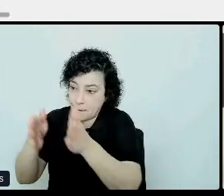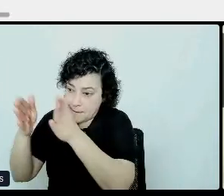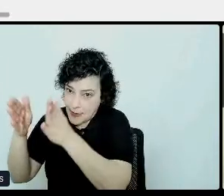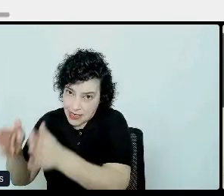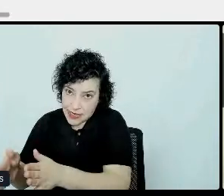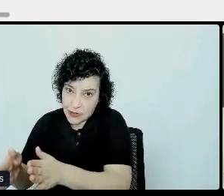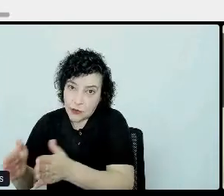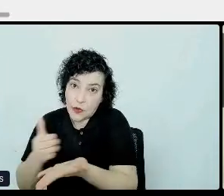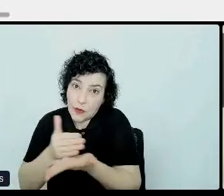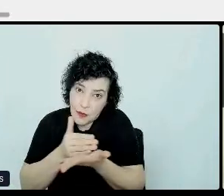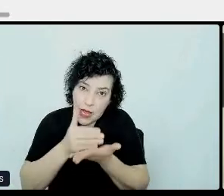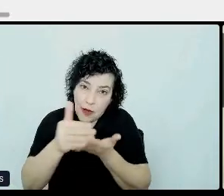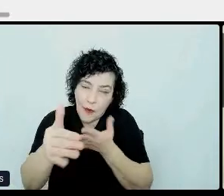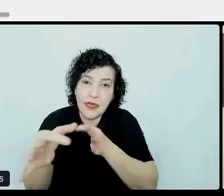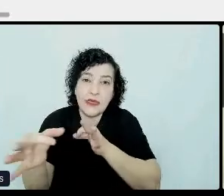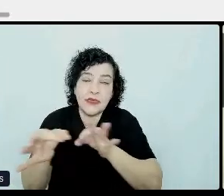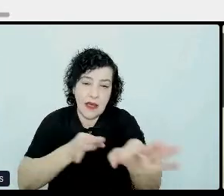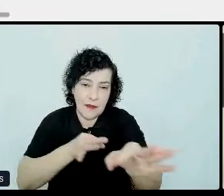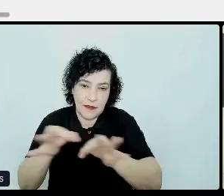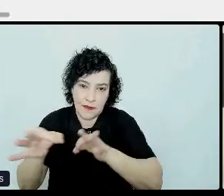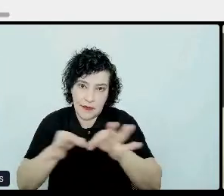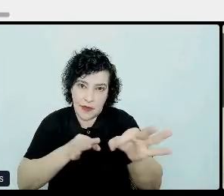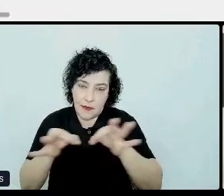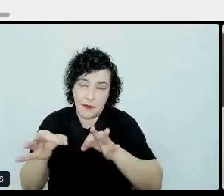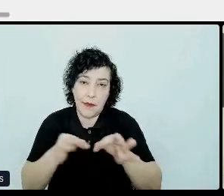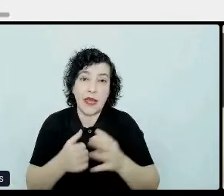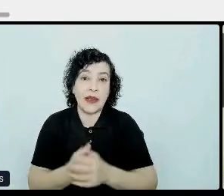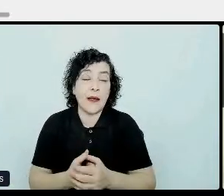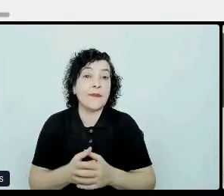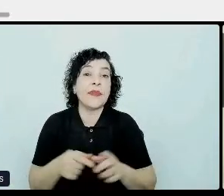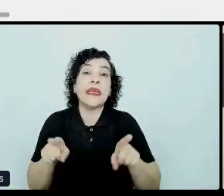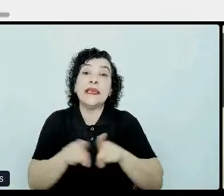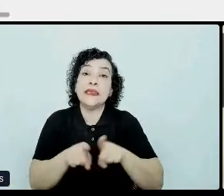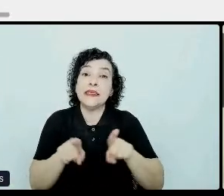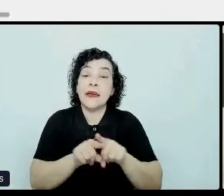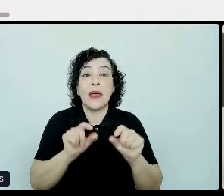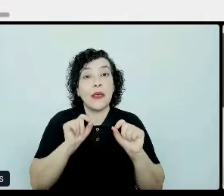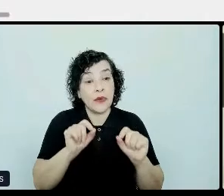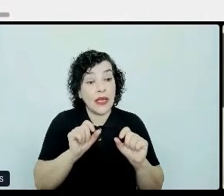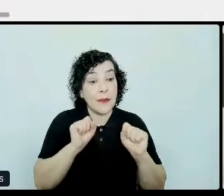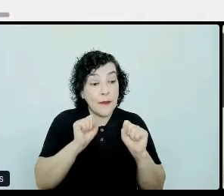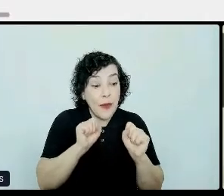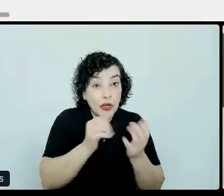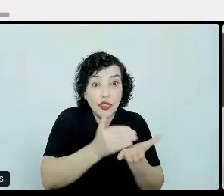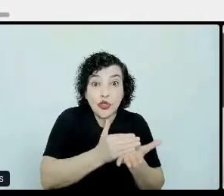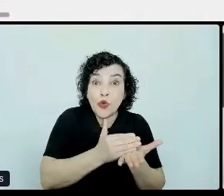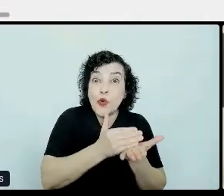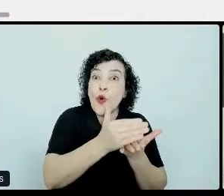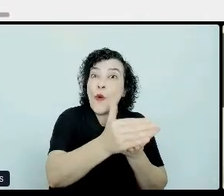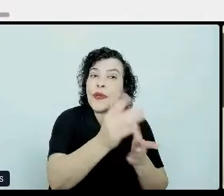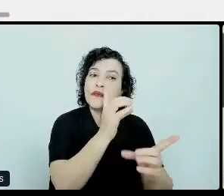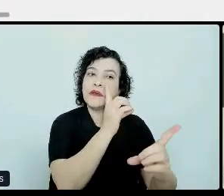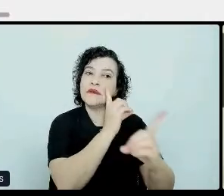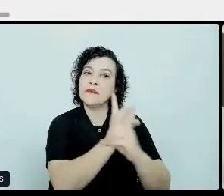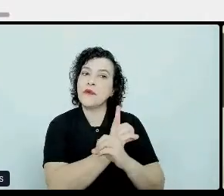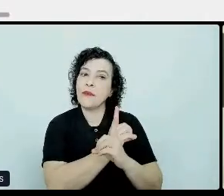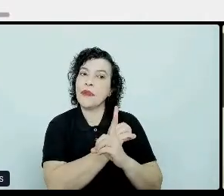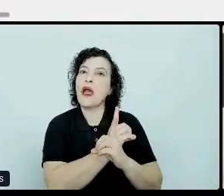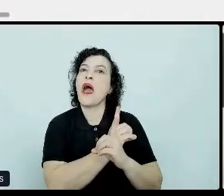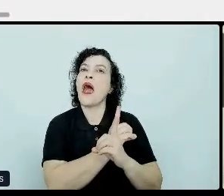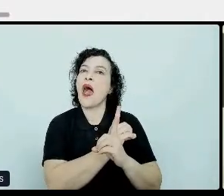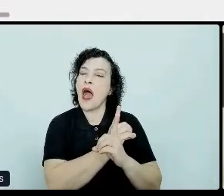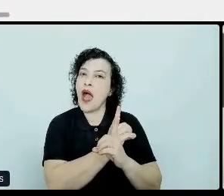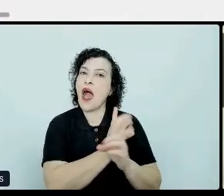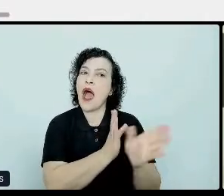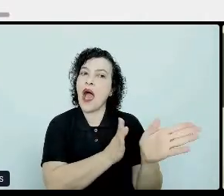indicado, onde você vai encontrar menos problemas bloqueantes deles serem abordados quando você está construindo uma